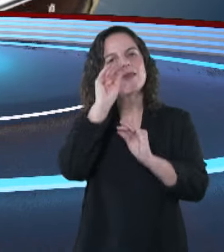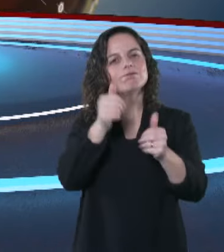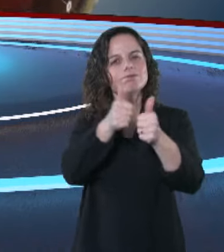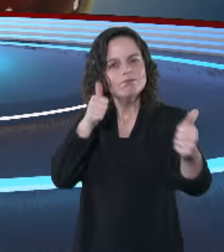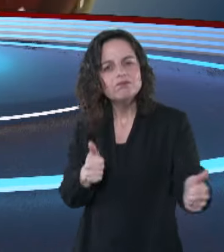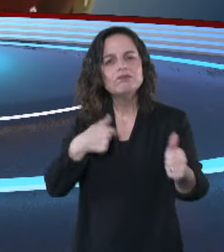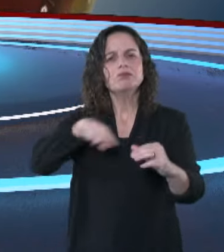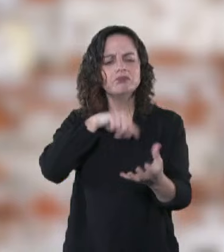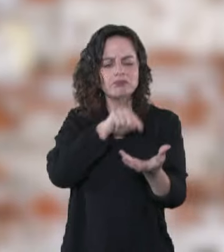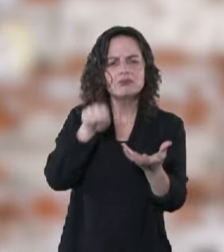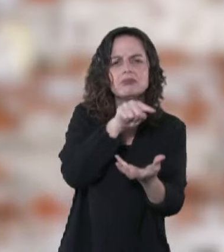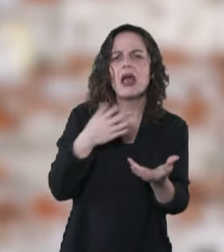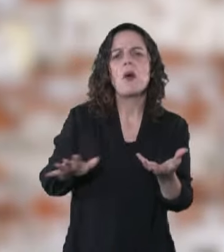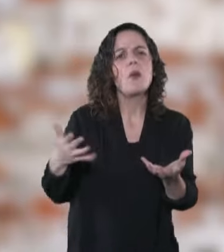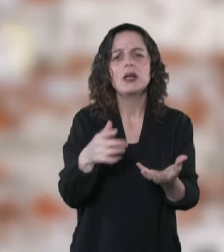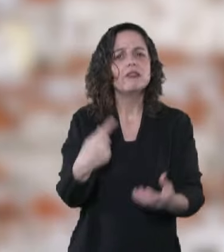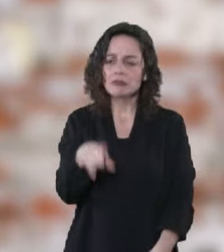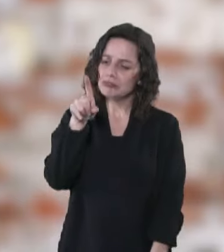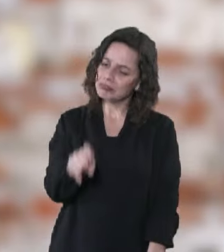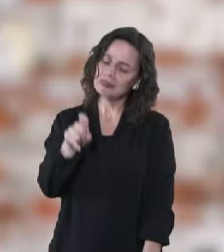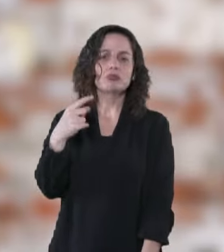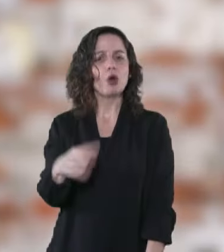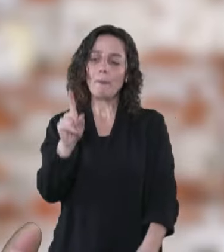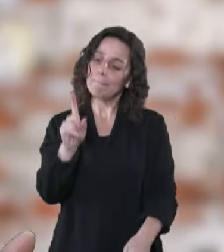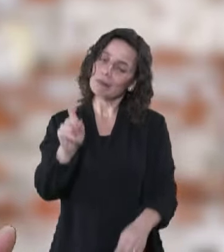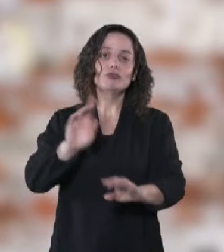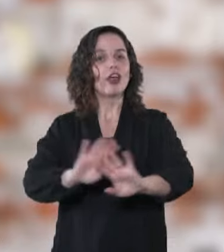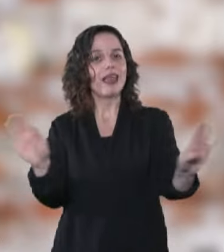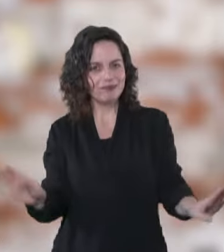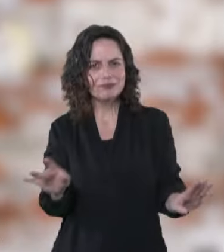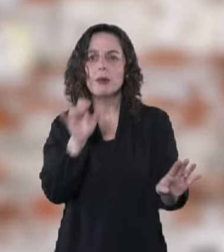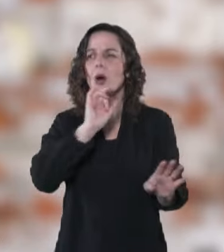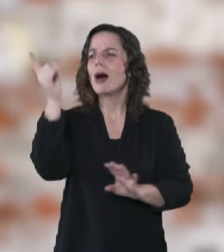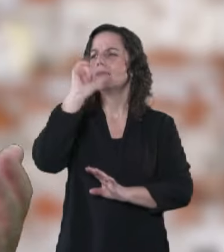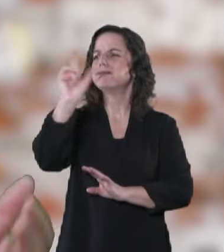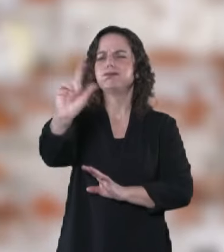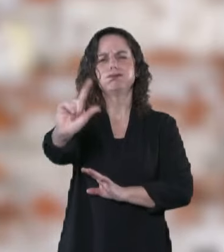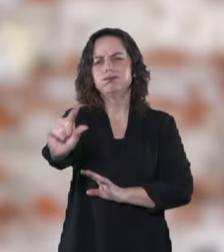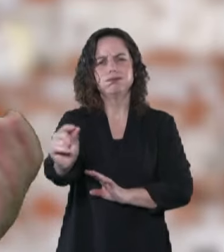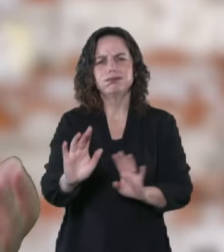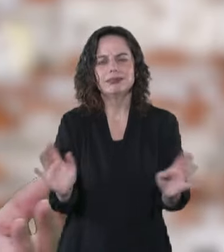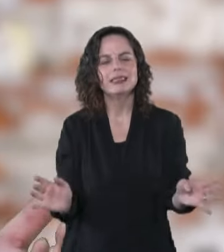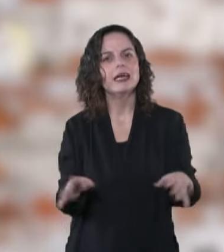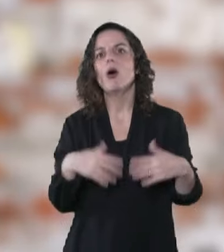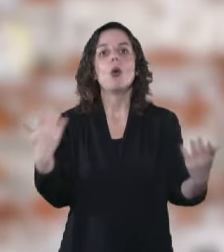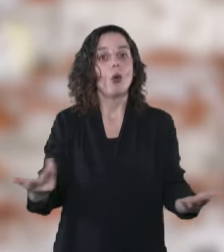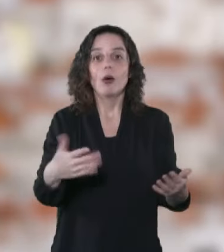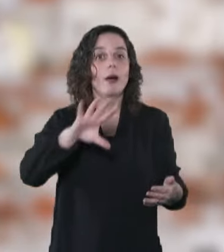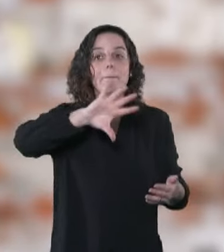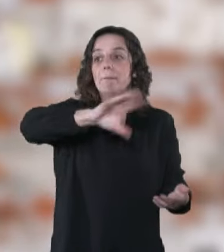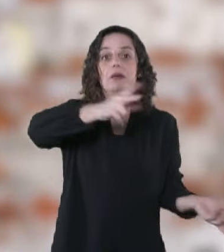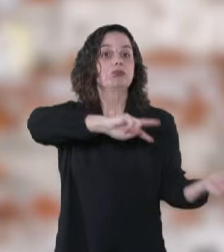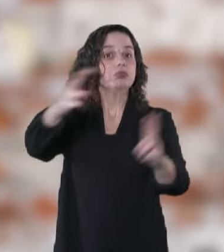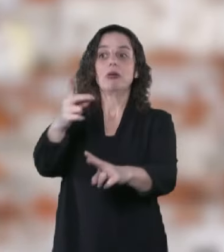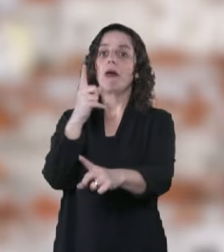onde estivermos, à distância muitas vezes de um clique, e podemos estar nos sítios mais remotos, até mudando de país, e